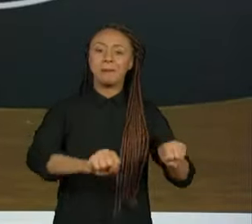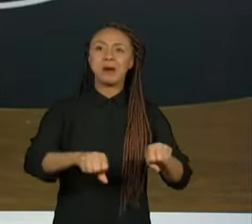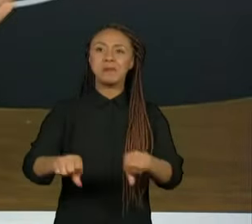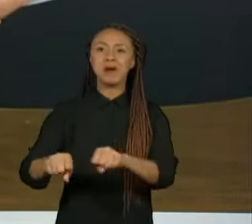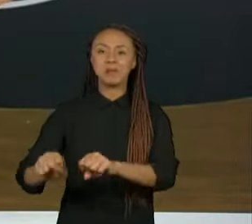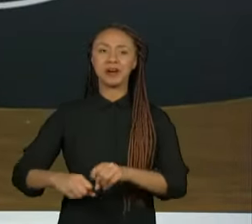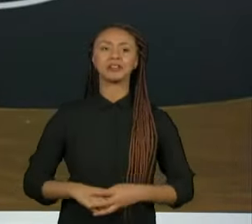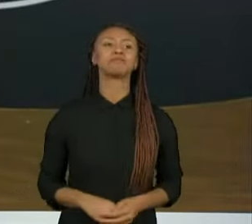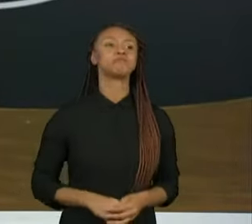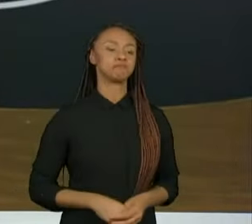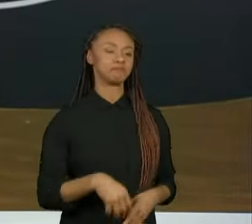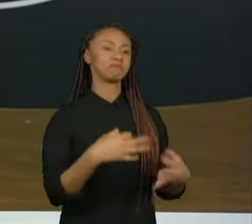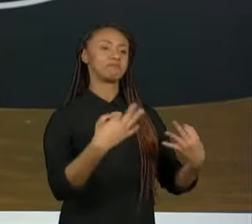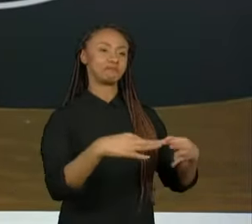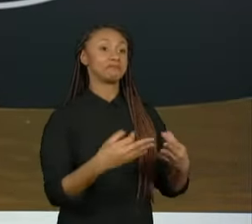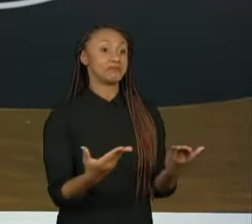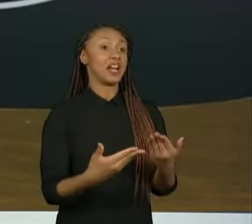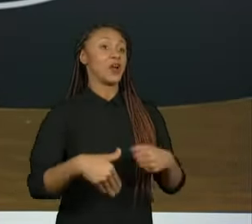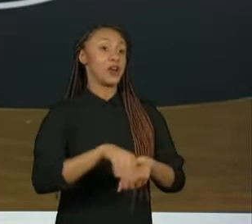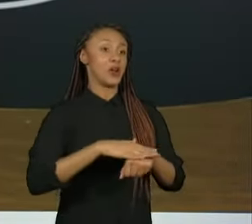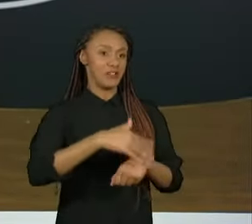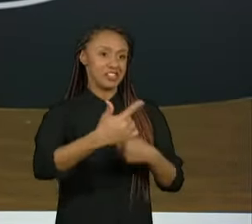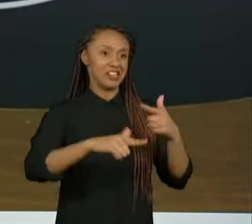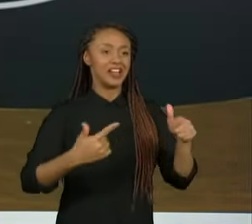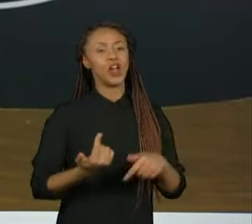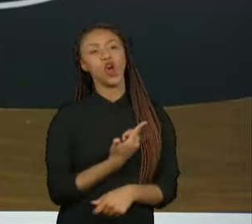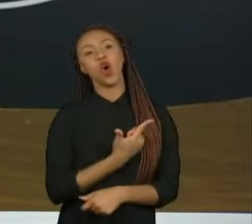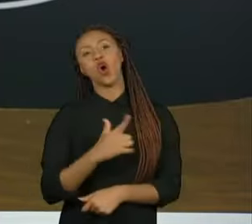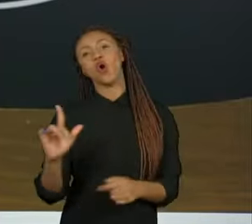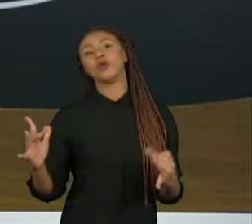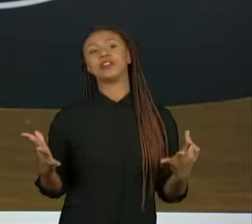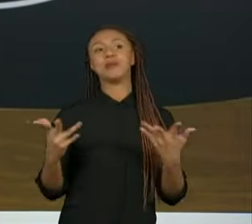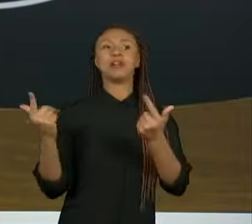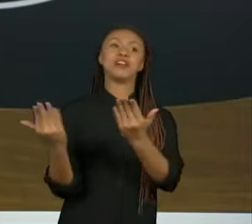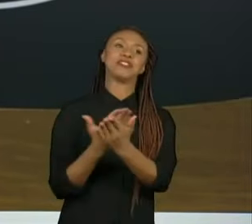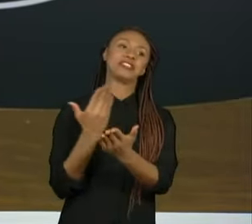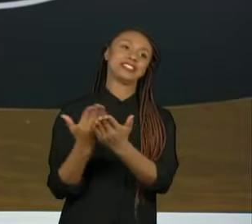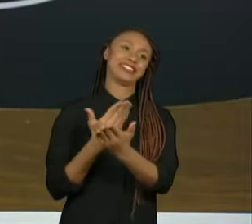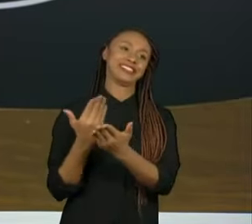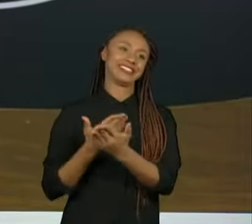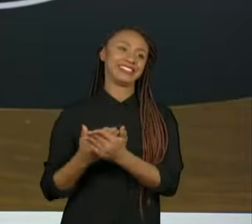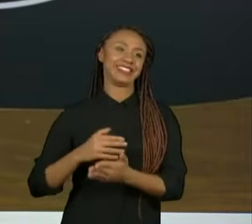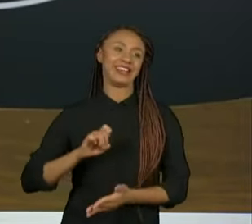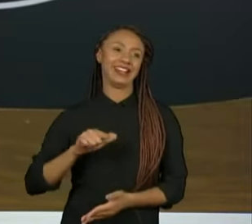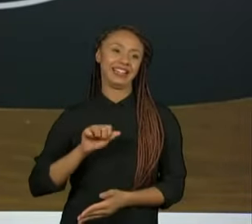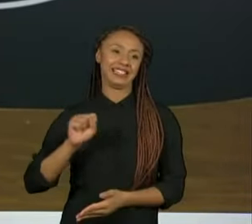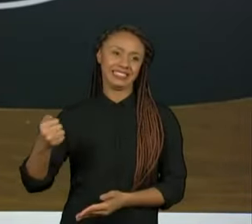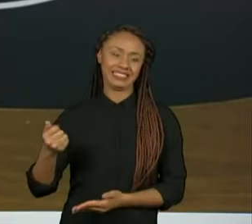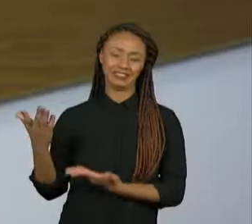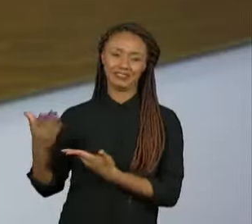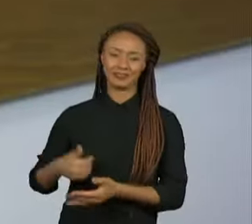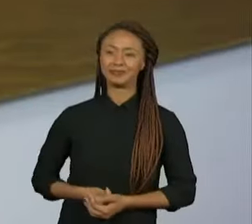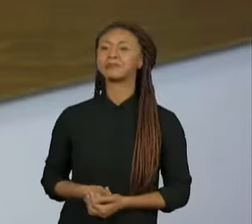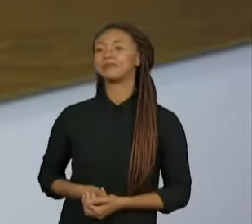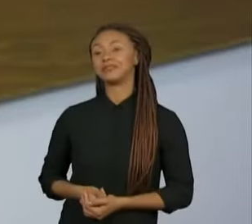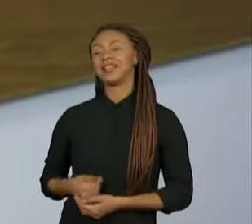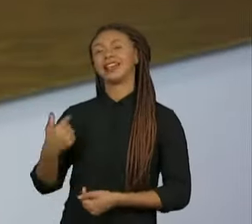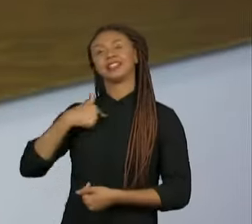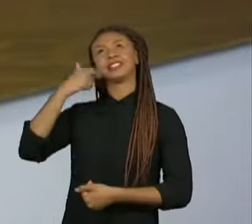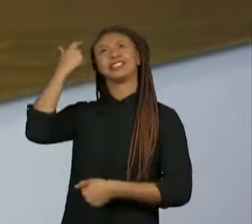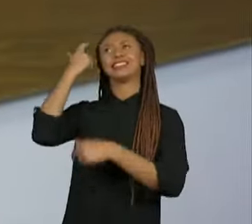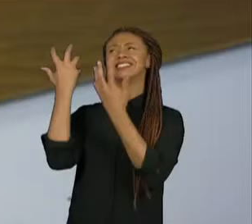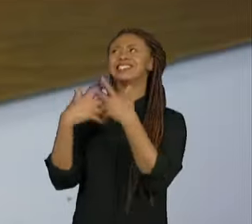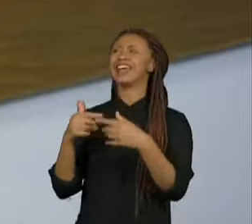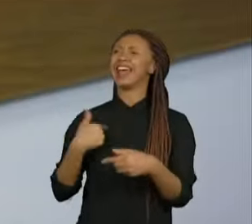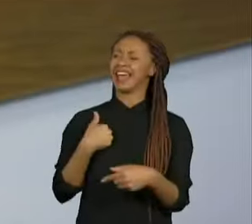Certo, vamos continuar essa conversa agora ouvindo outra gigante da nossa literatura, Elisa Lucinda, por favor. Eu estava aqui pensando, não